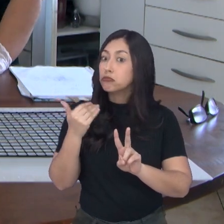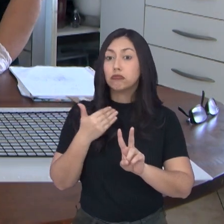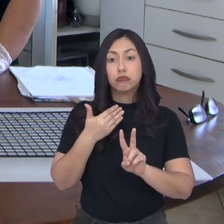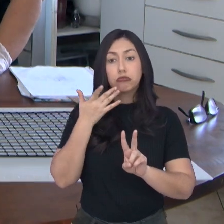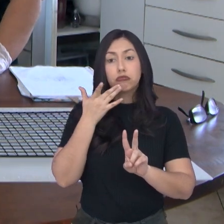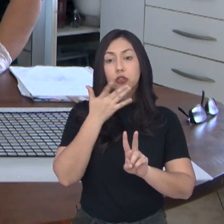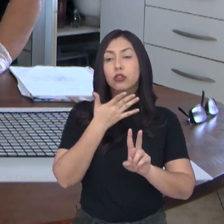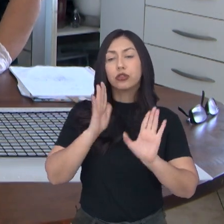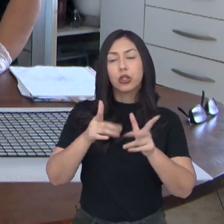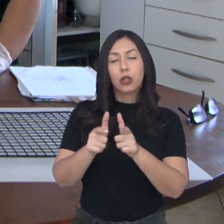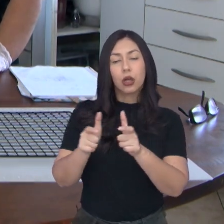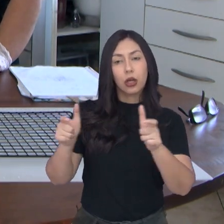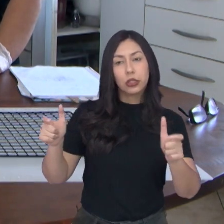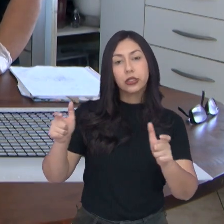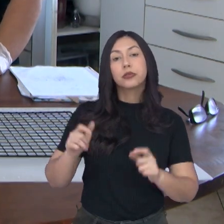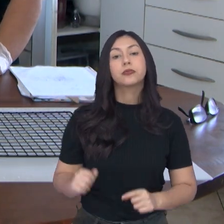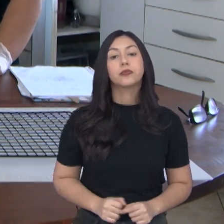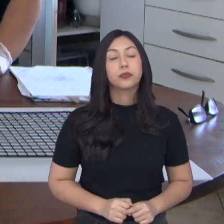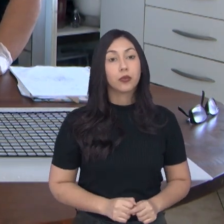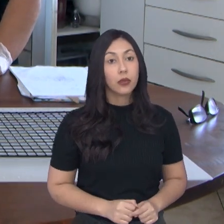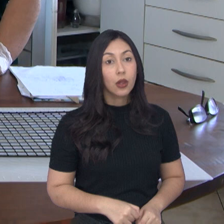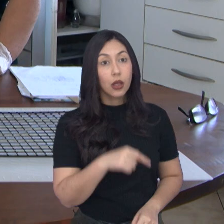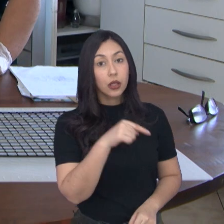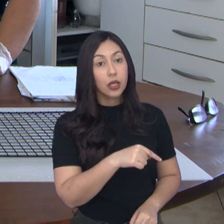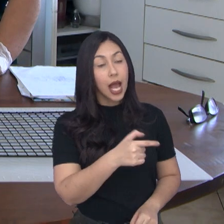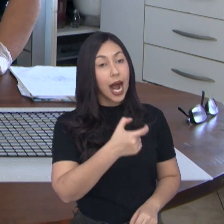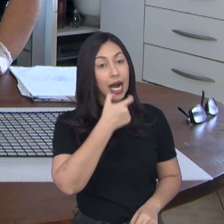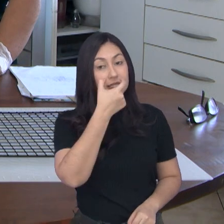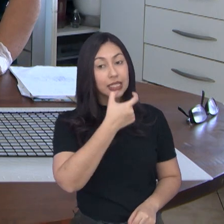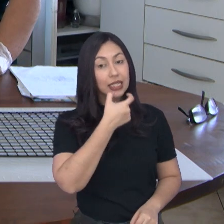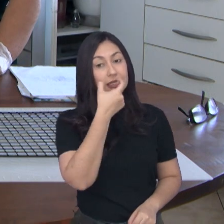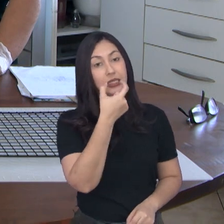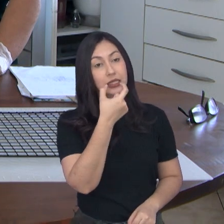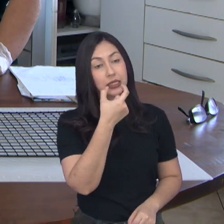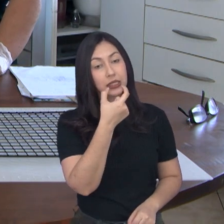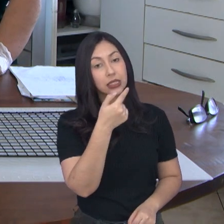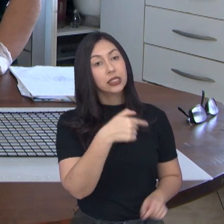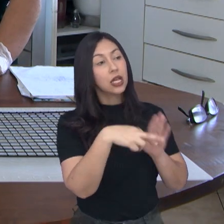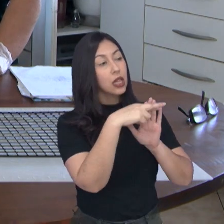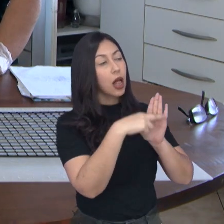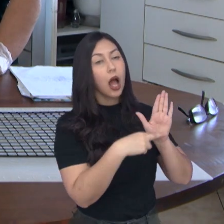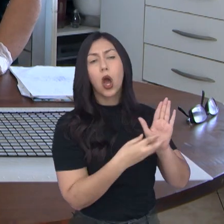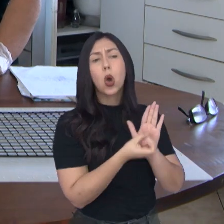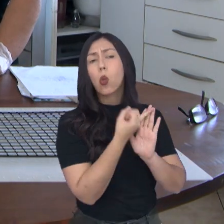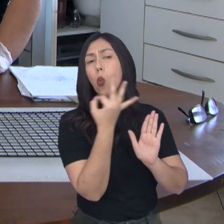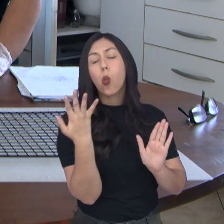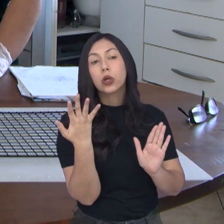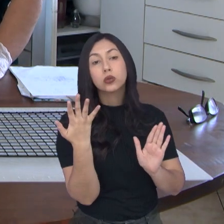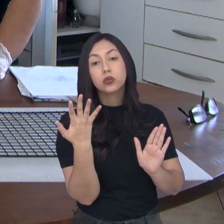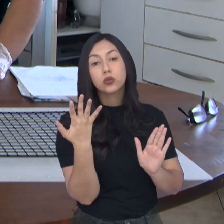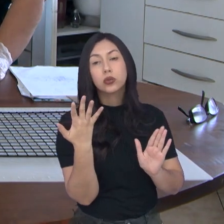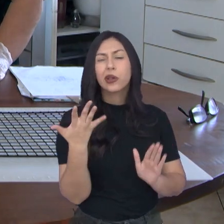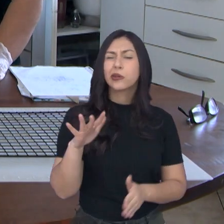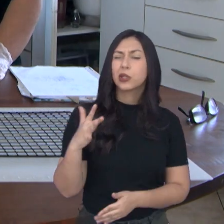verdade, bastante no mercado já. Para esse cookie, a gente está fazendo aqui o cookie... Essa receita vai render quantas unidades? Na faixa